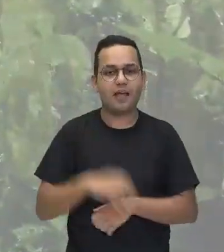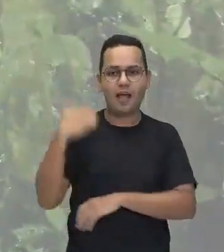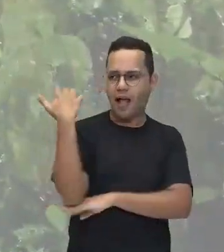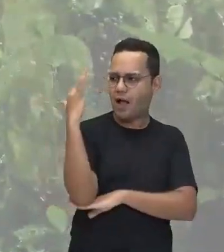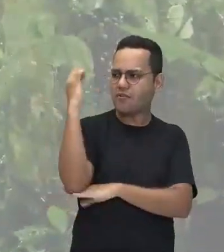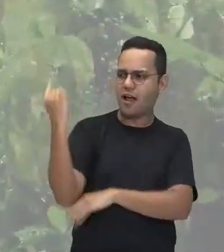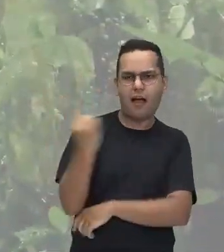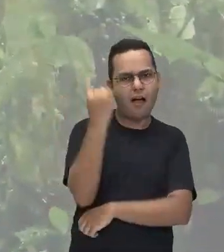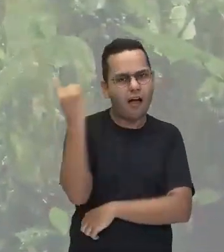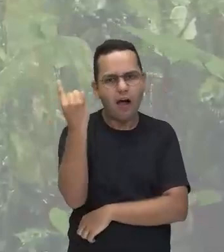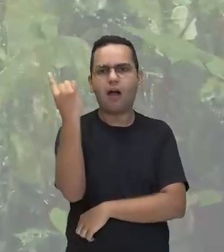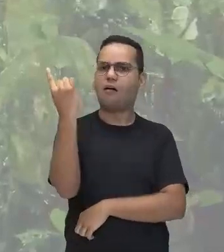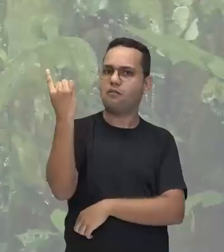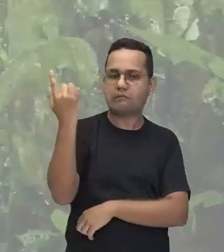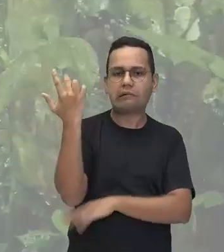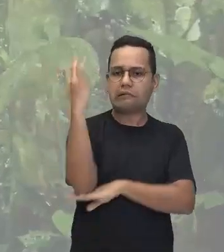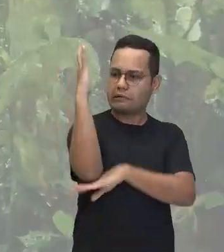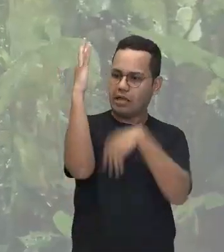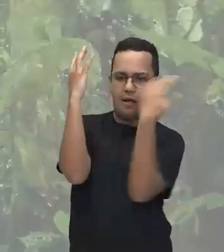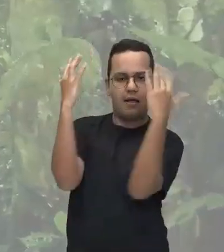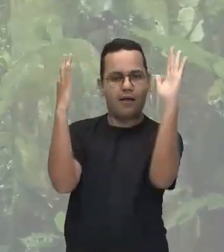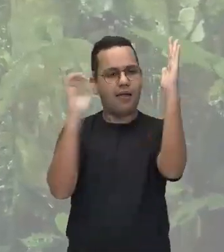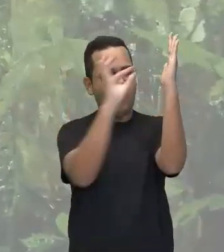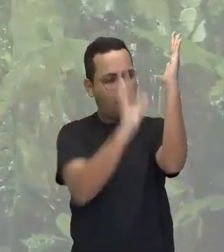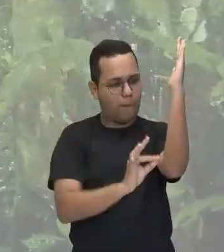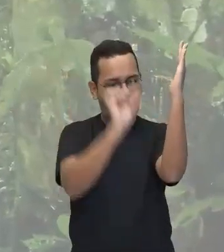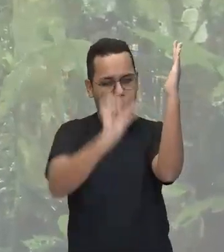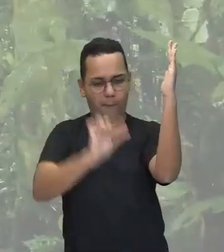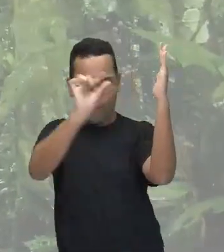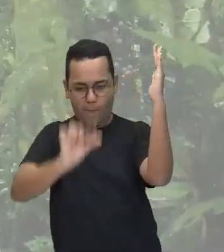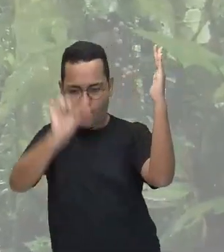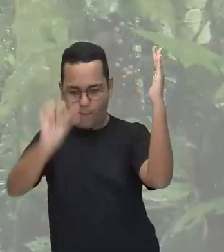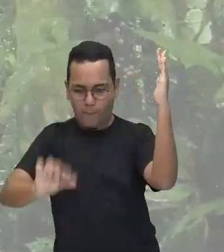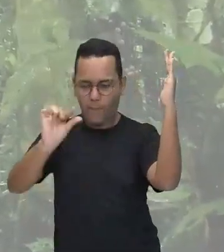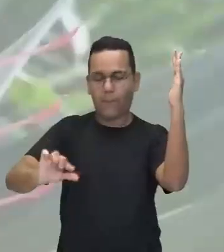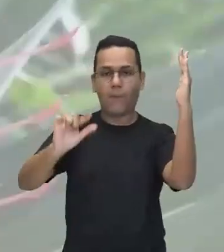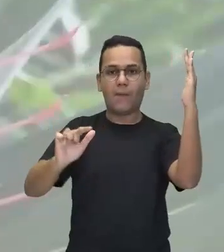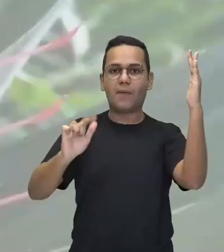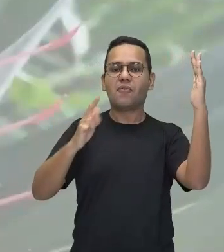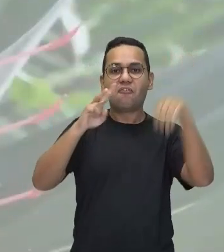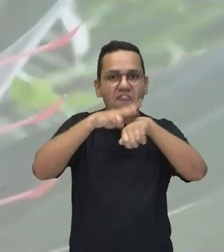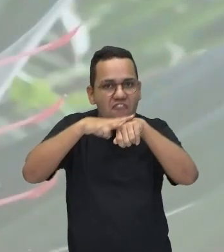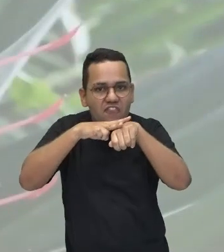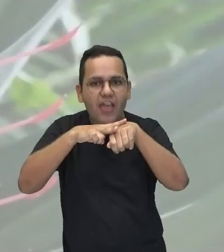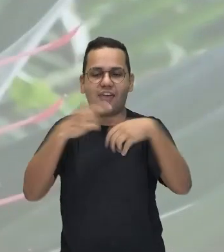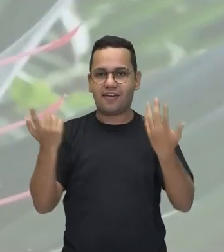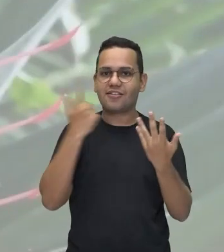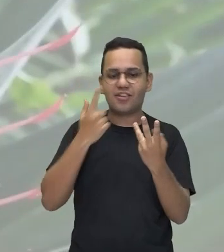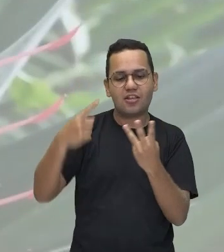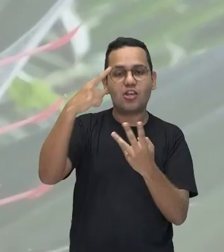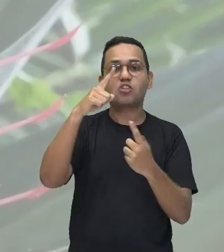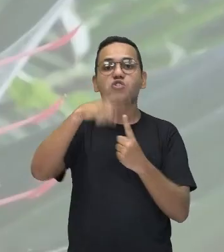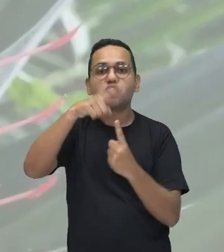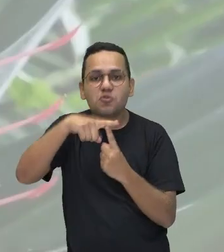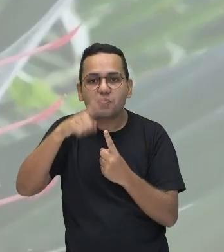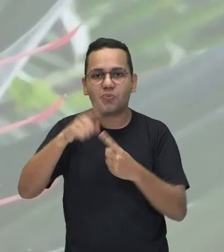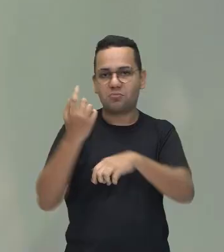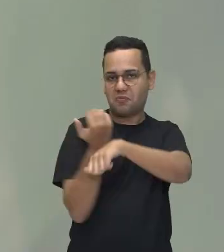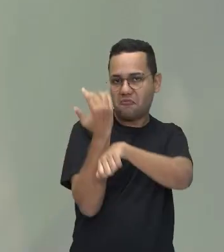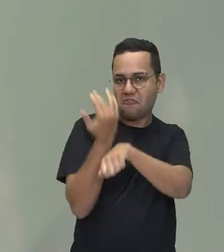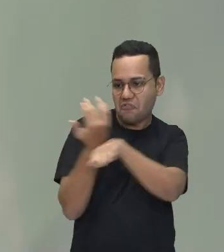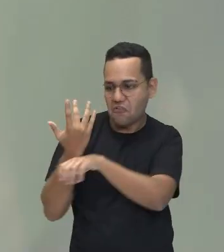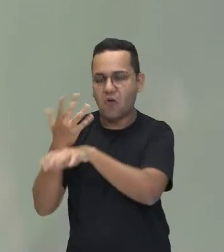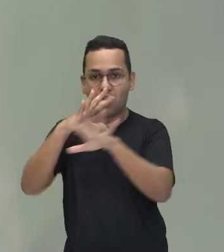em direção ao sol, entrelaçadas por cipós que tecem um manto verde. Bromeliáceas e orquídeas colorem o